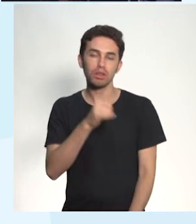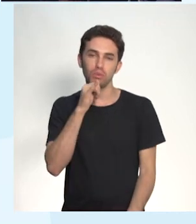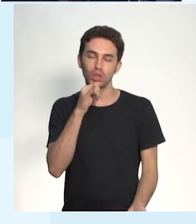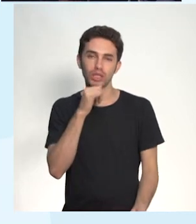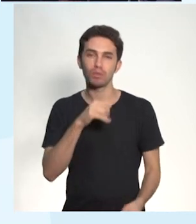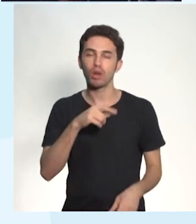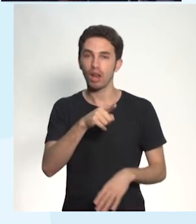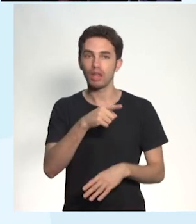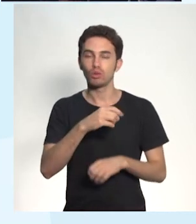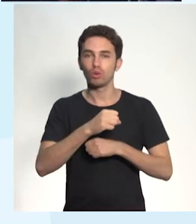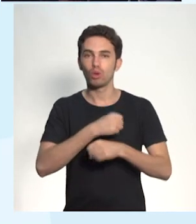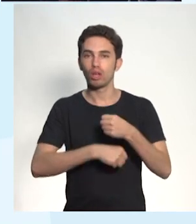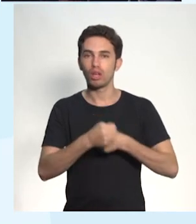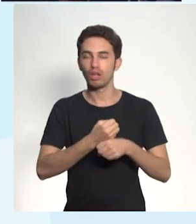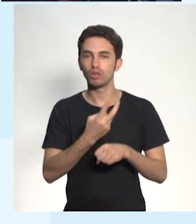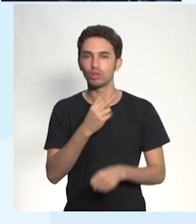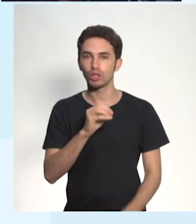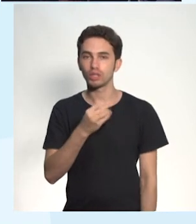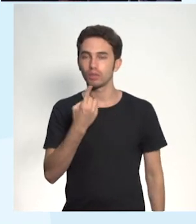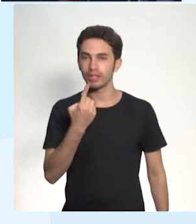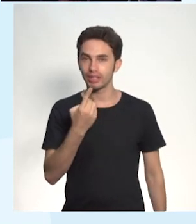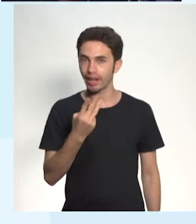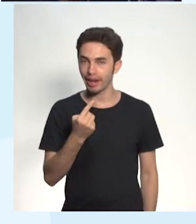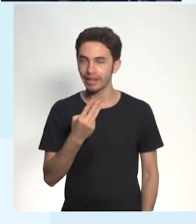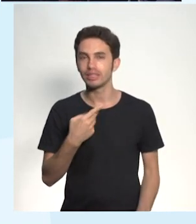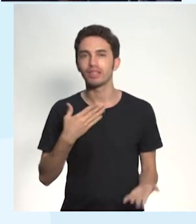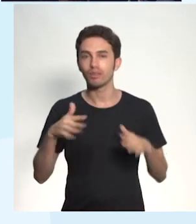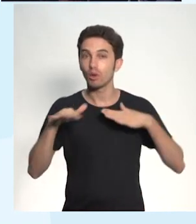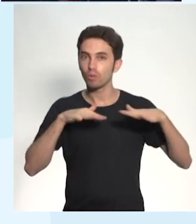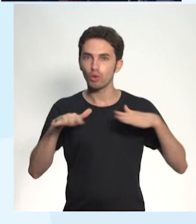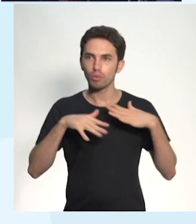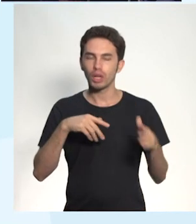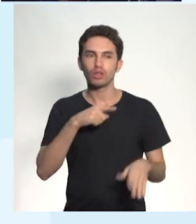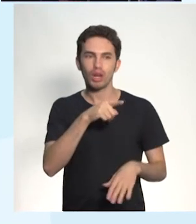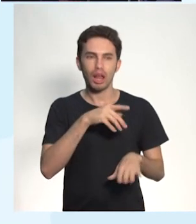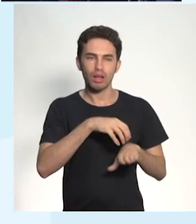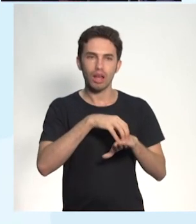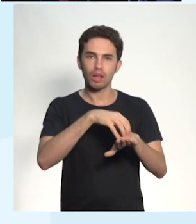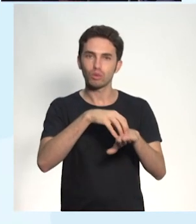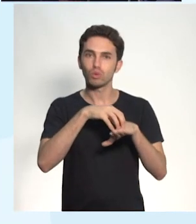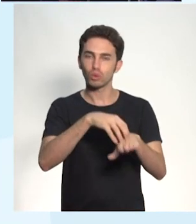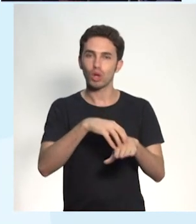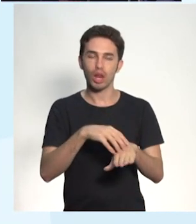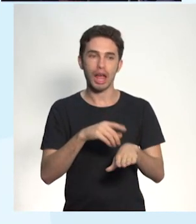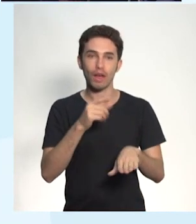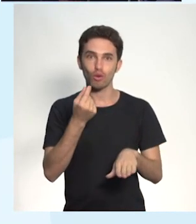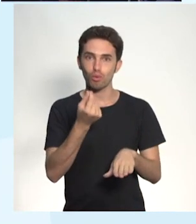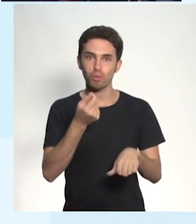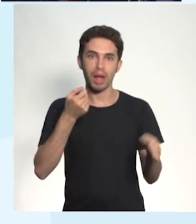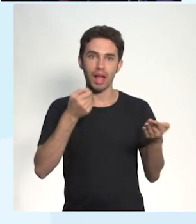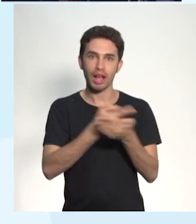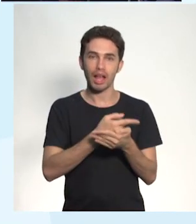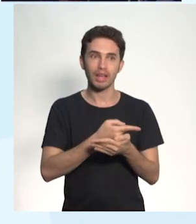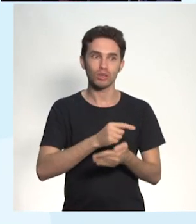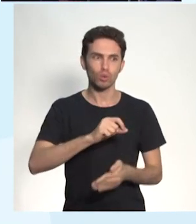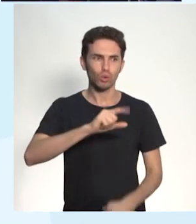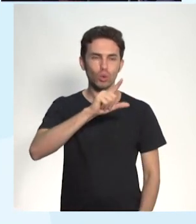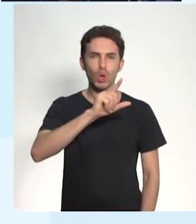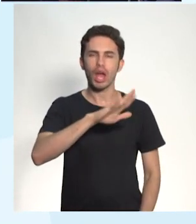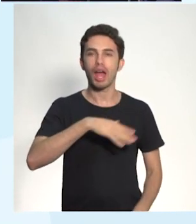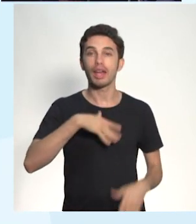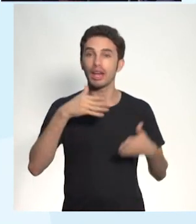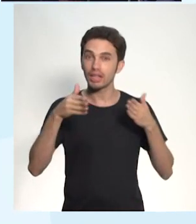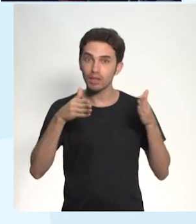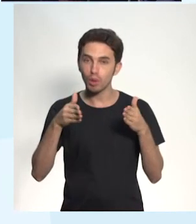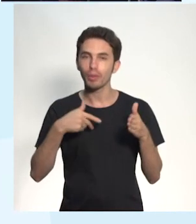ali de 2013, que eram pela questão do aumento da passagem, né, do transporte. Então, era um objetivo para aquele